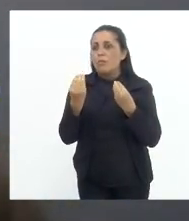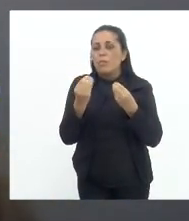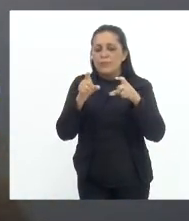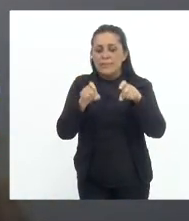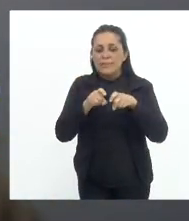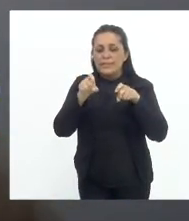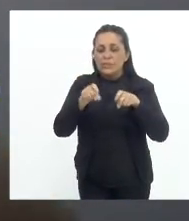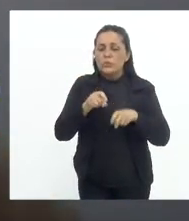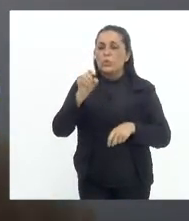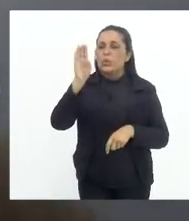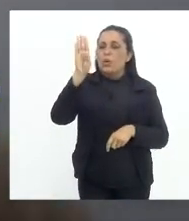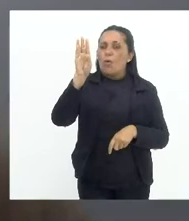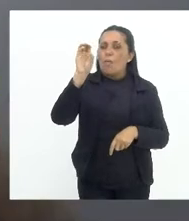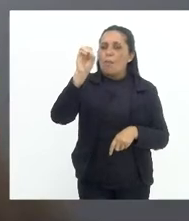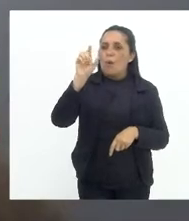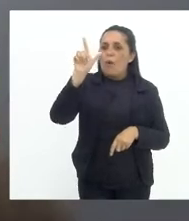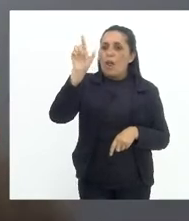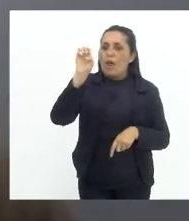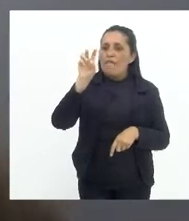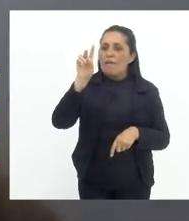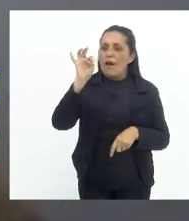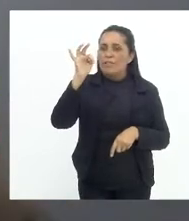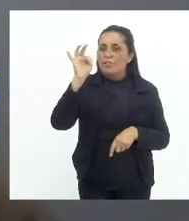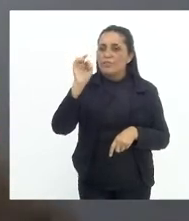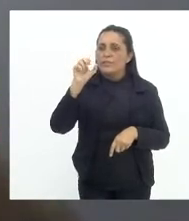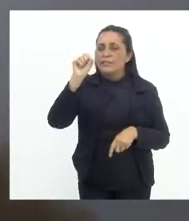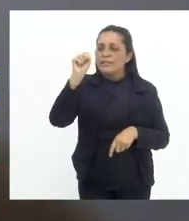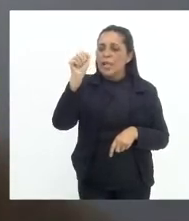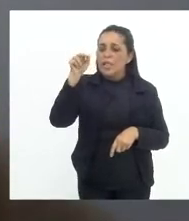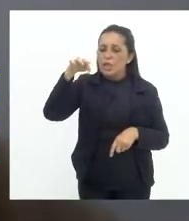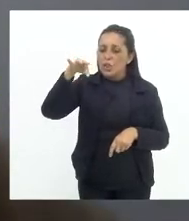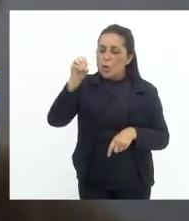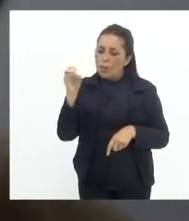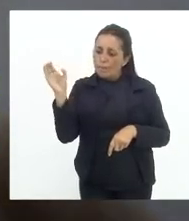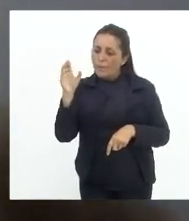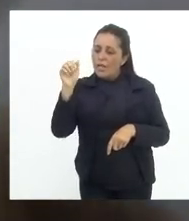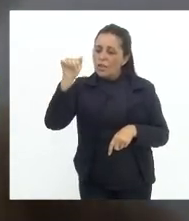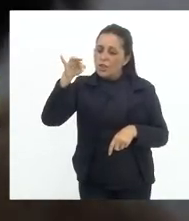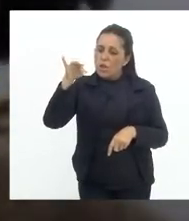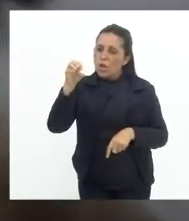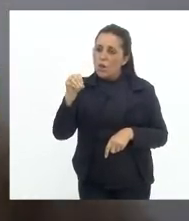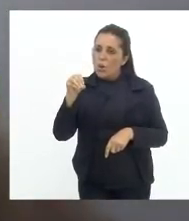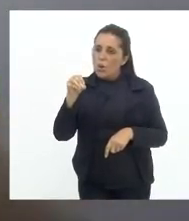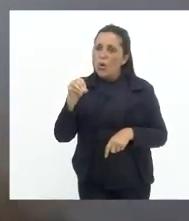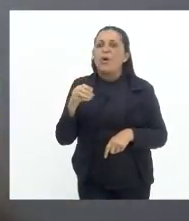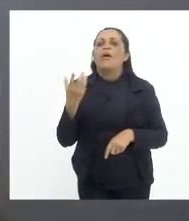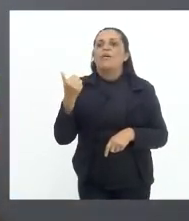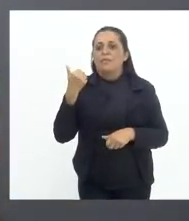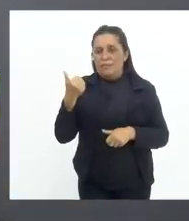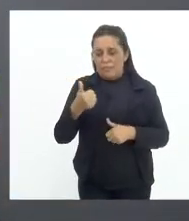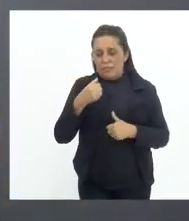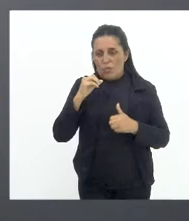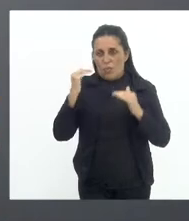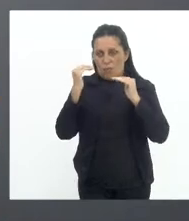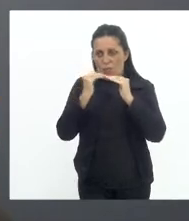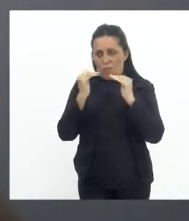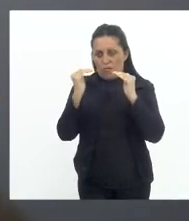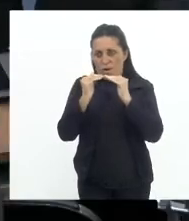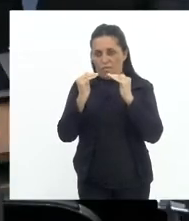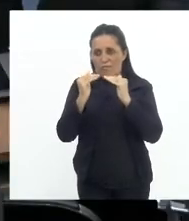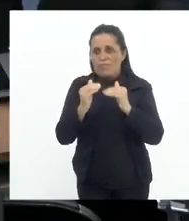Boulevard Santo Antônio portanto parecer favorável filho